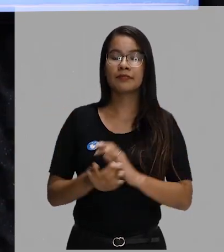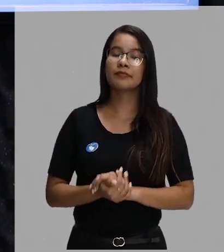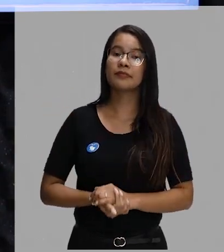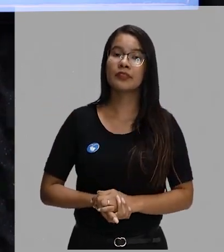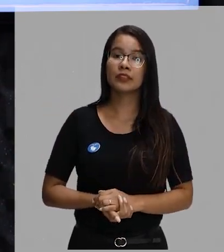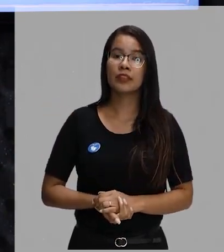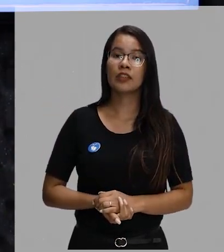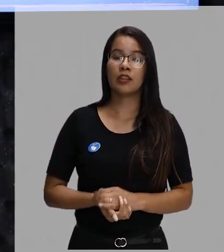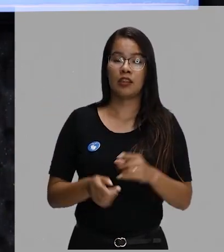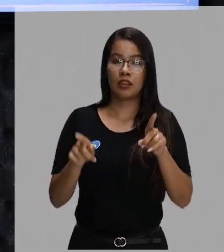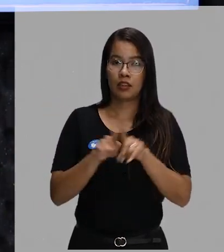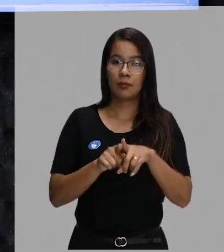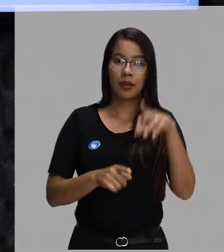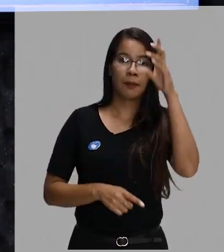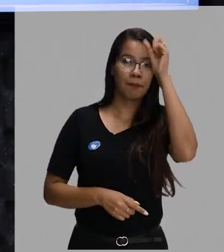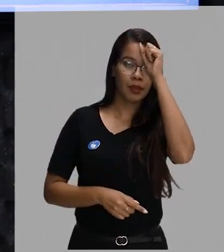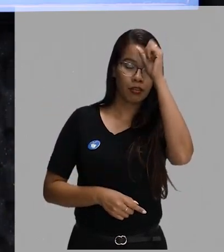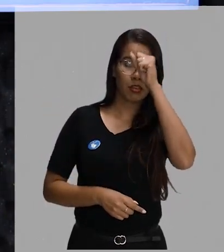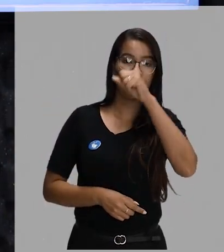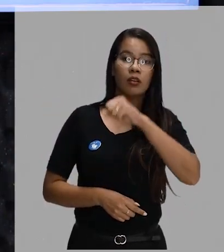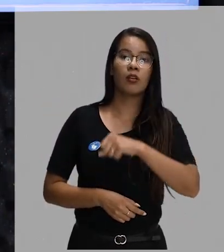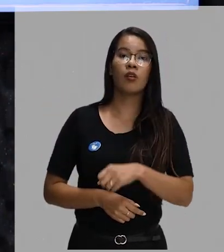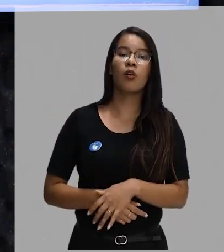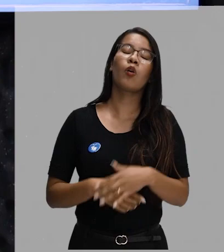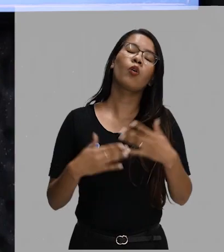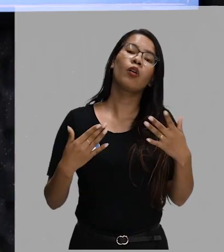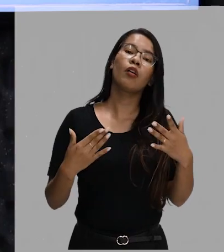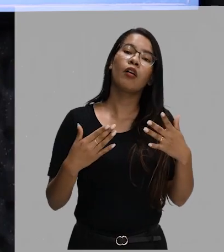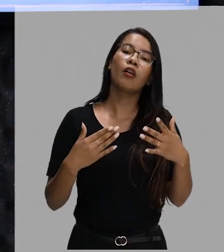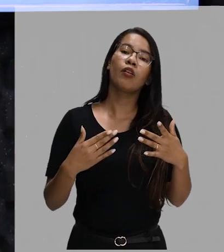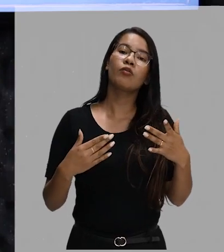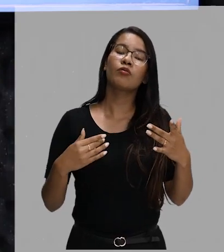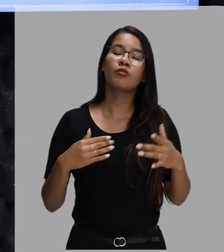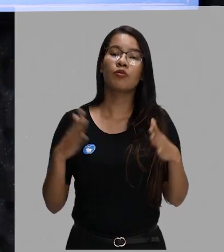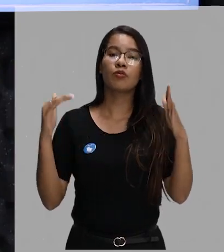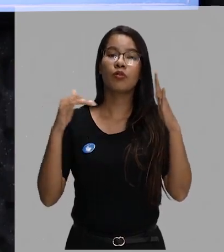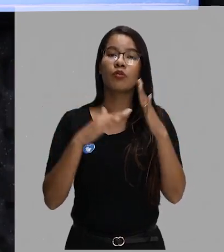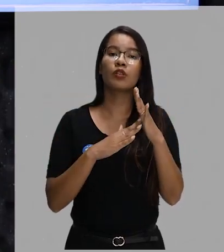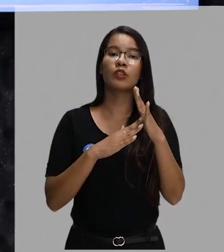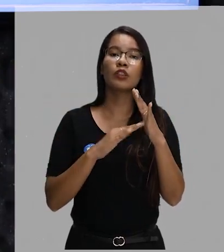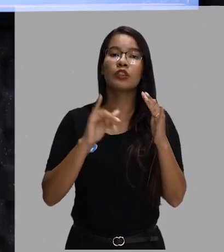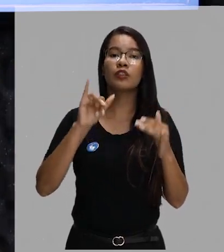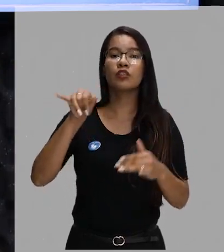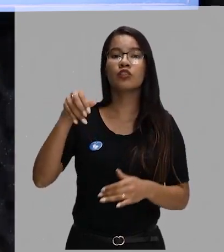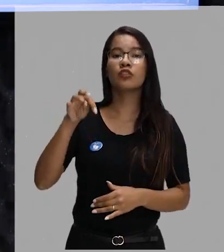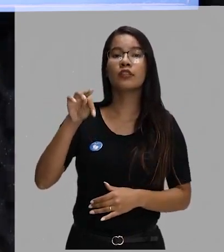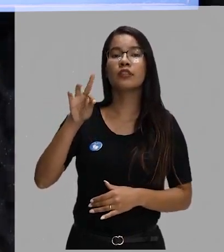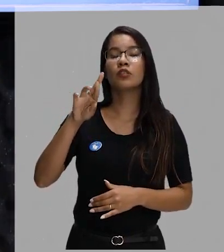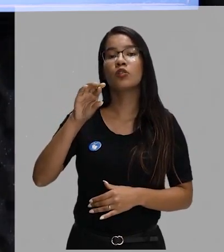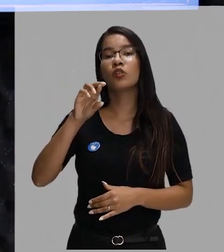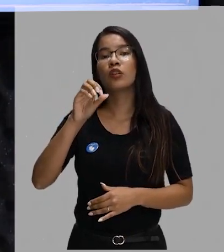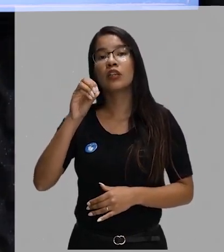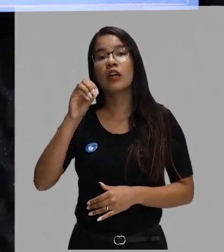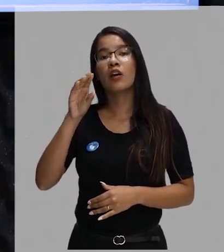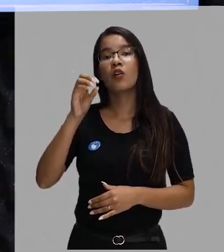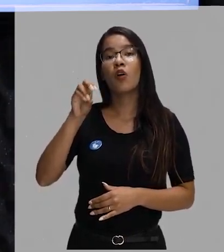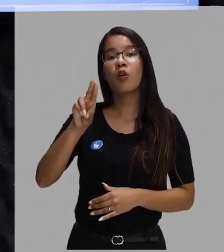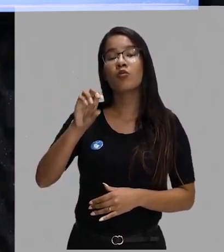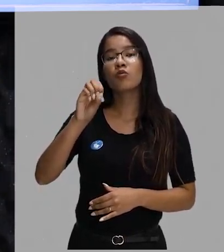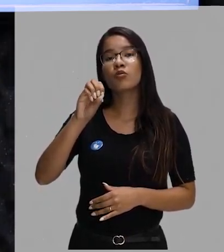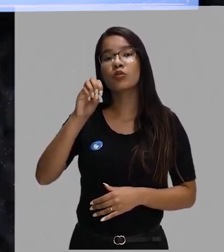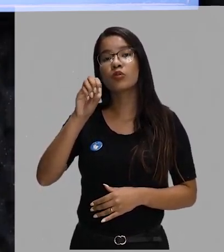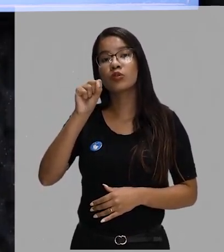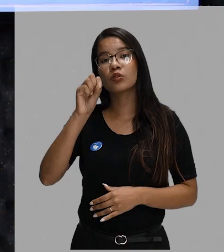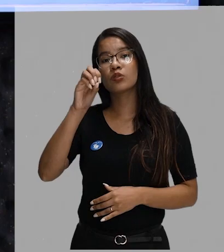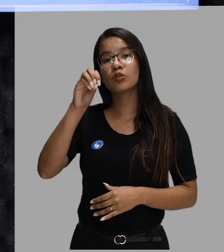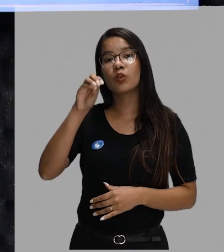Tá? Vimos também a função quando ela é injetora, quando ela é sobrejetora e quando é bijetora. O que tem